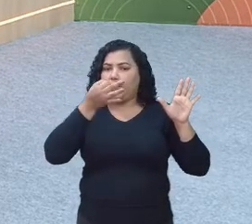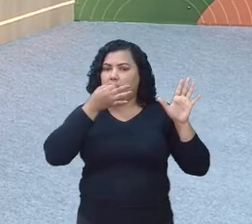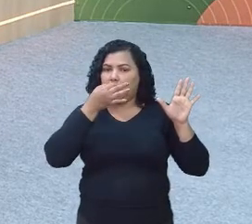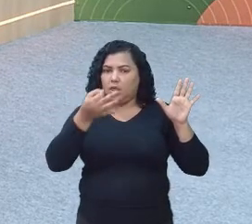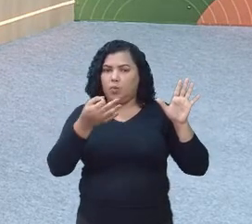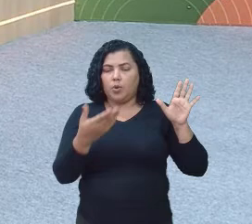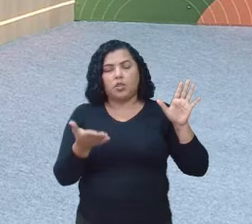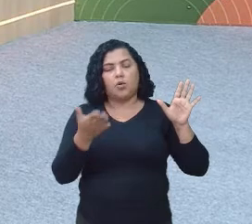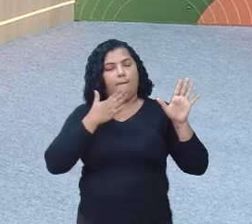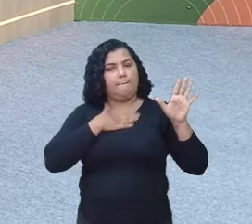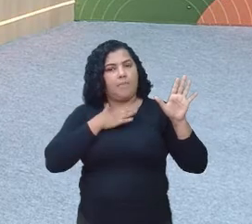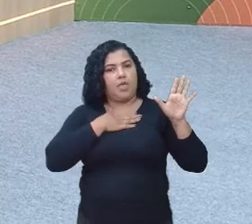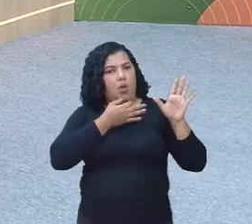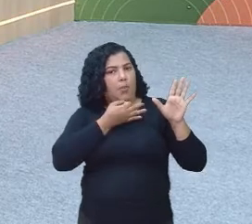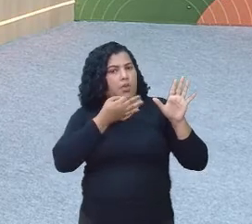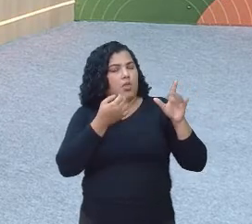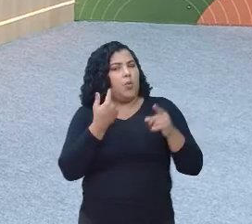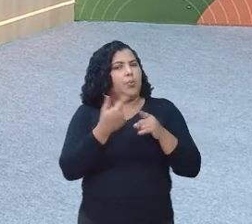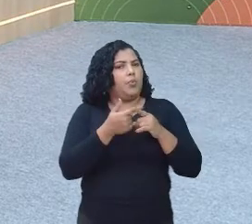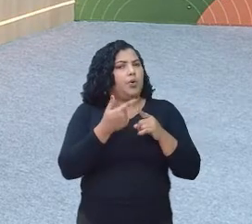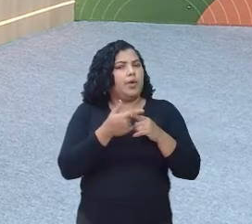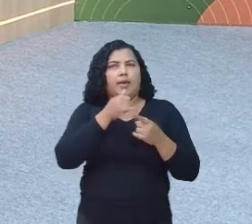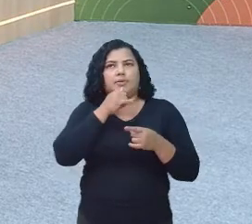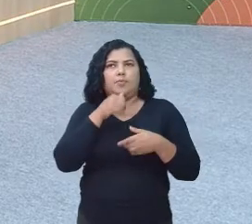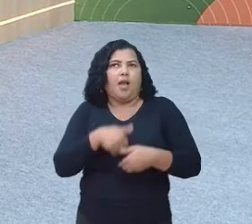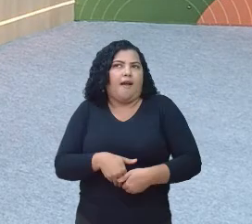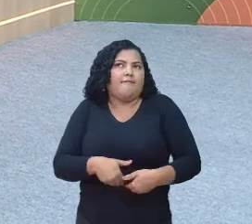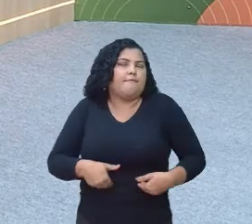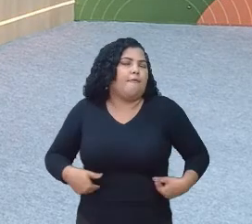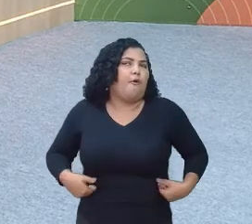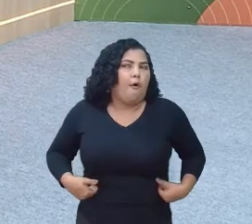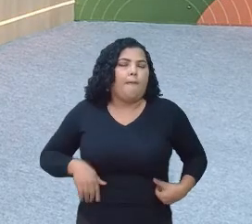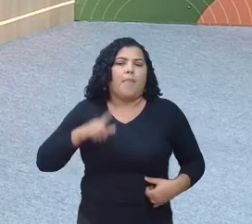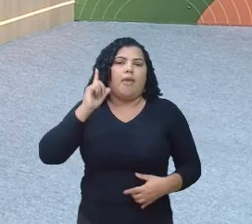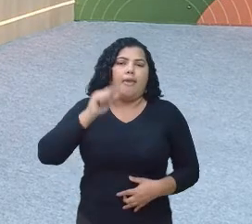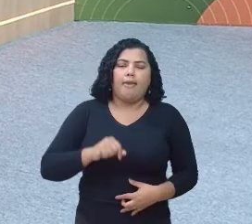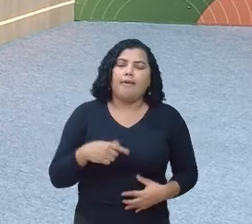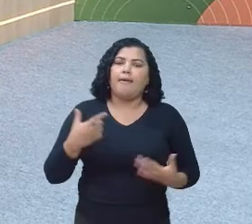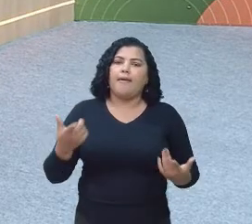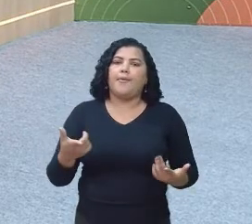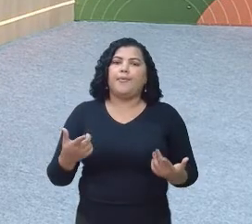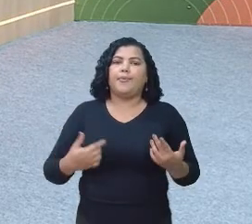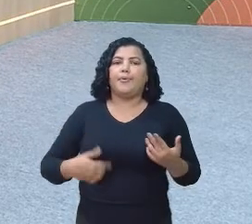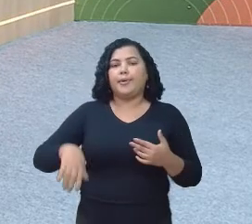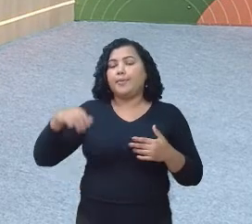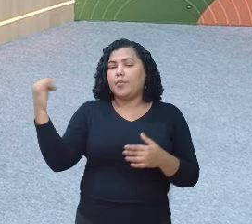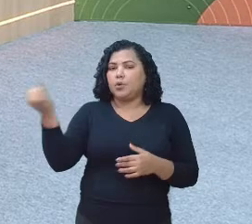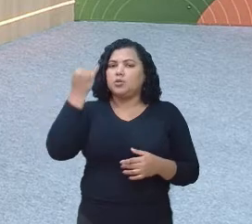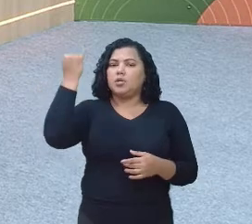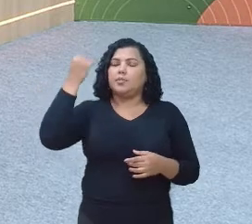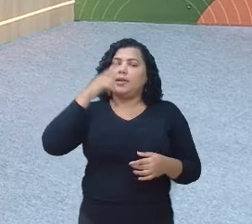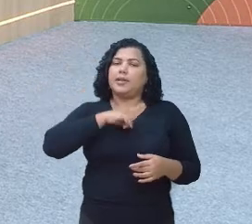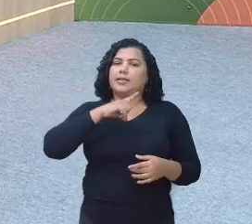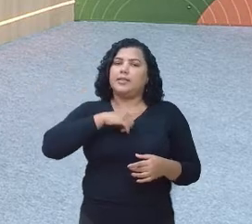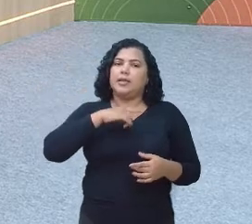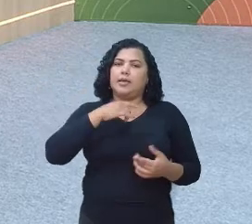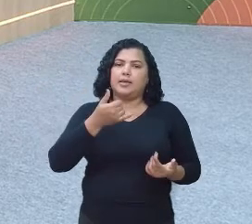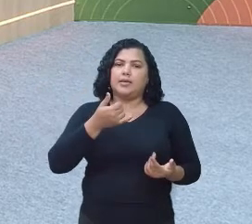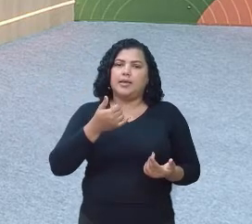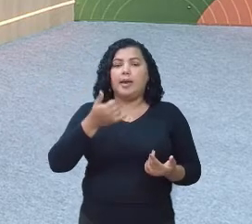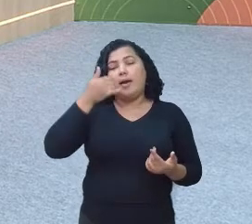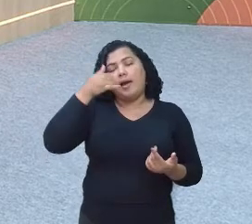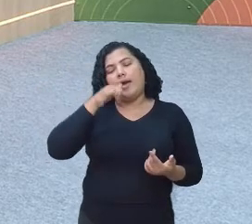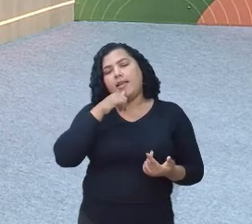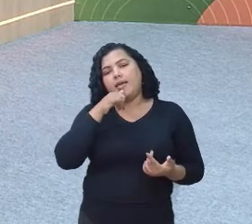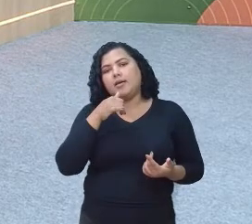vou dar a minha argumentação de por que a fome é um fator predominante para que